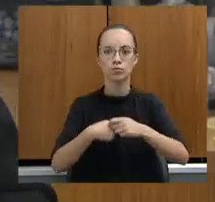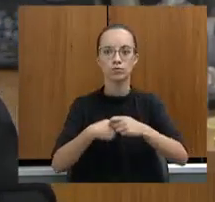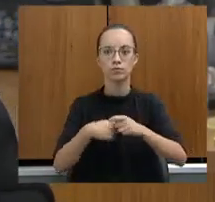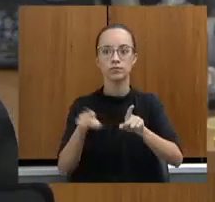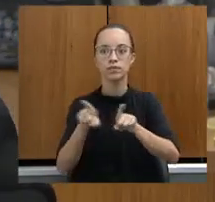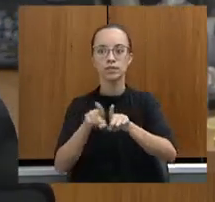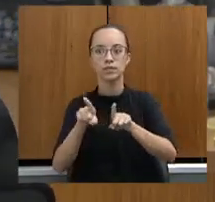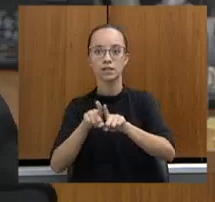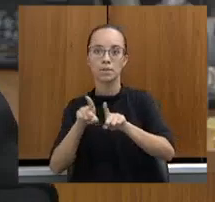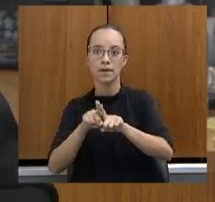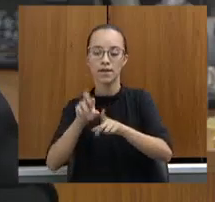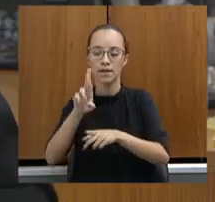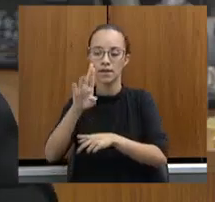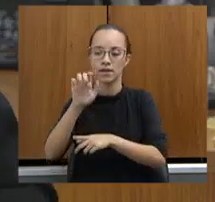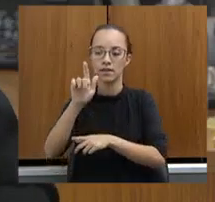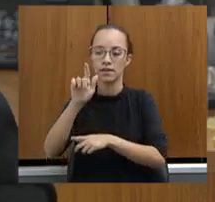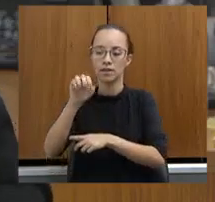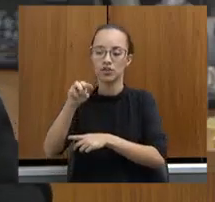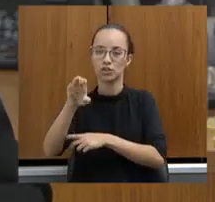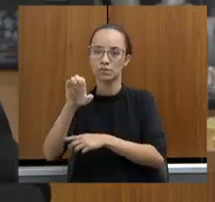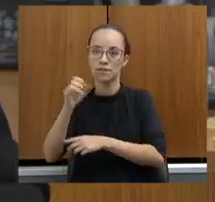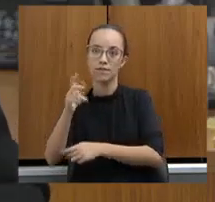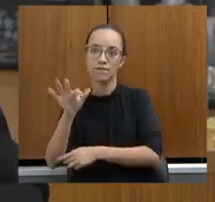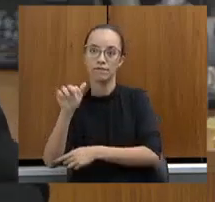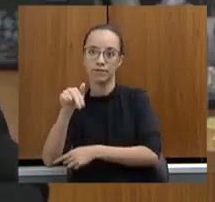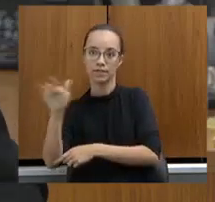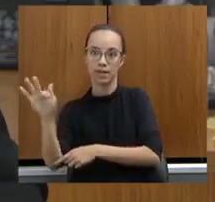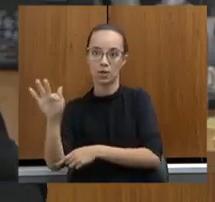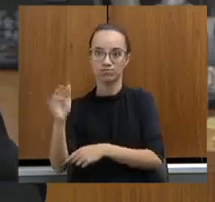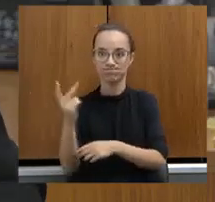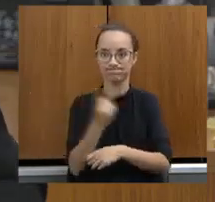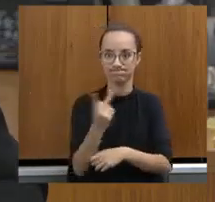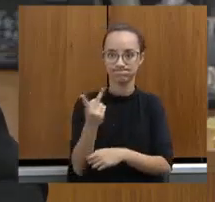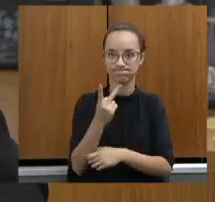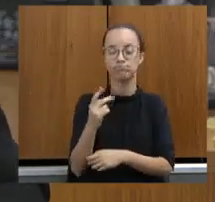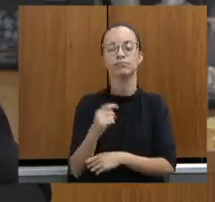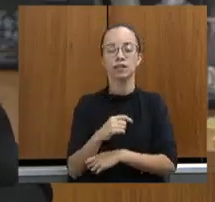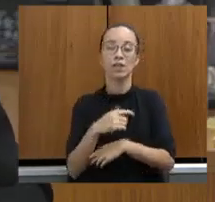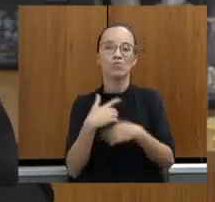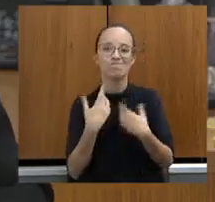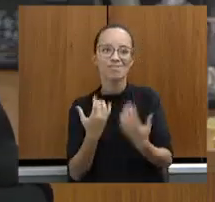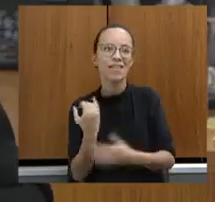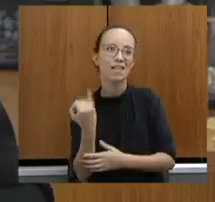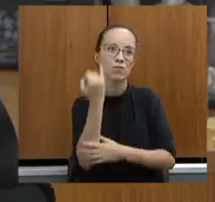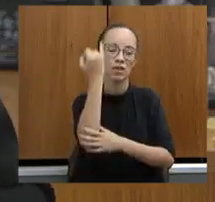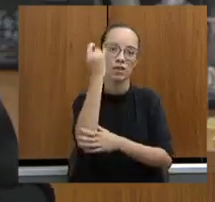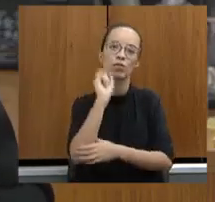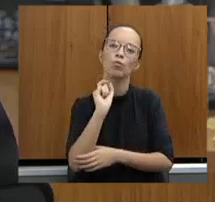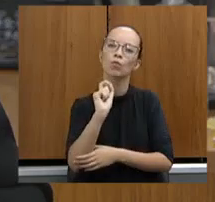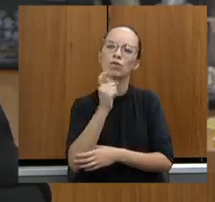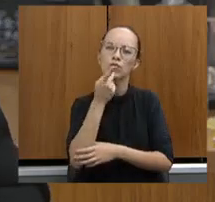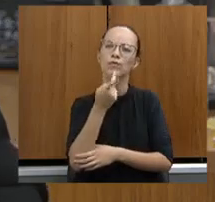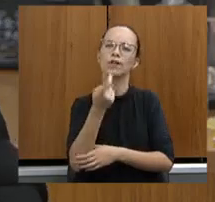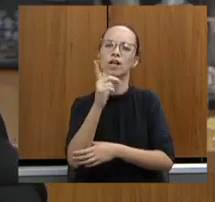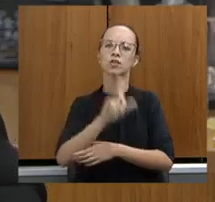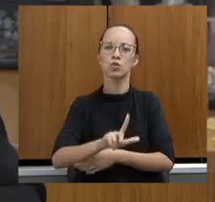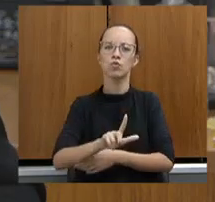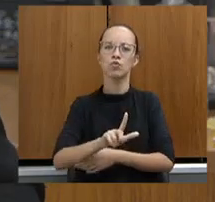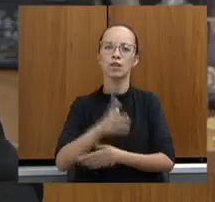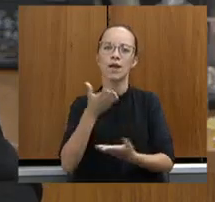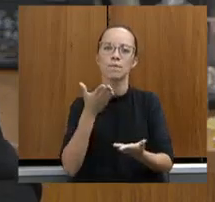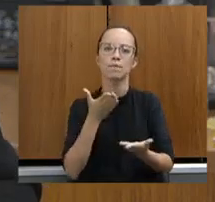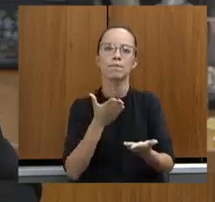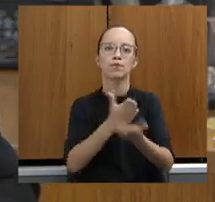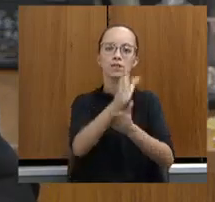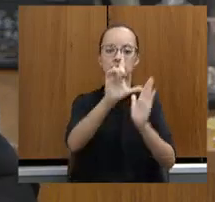o regime de recuperação fiscal nós temos uma questão importante eu vou falar novamente sobre a